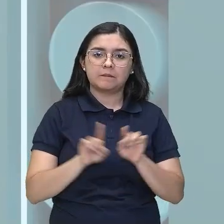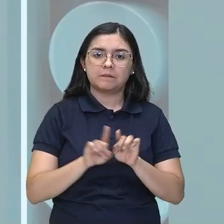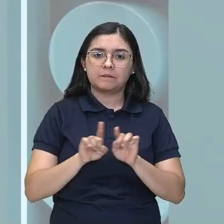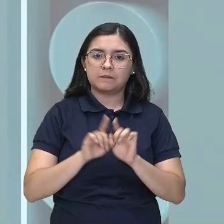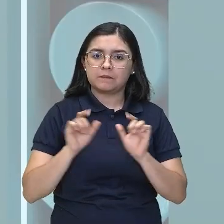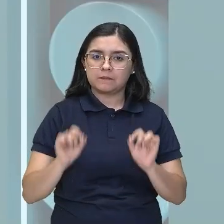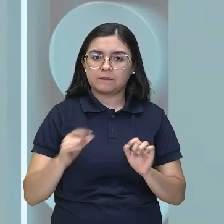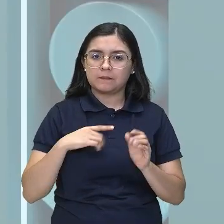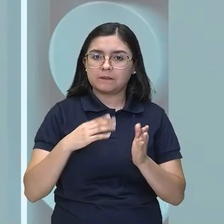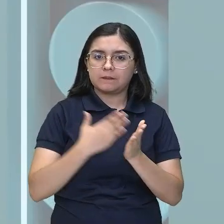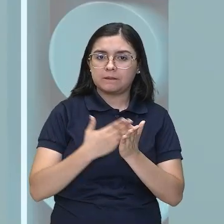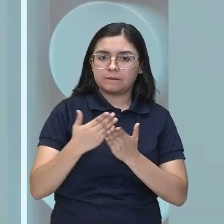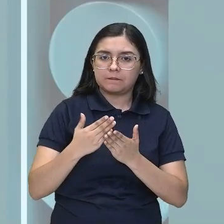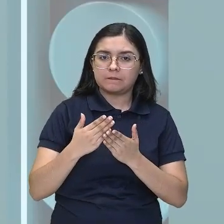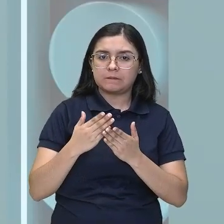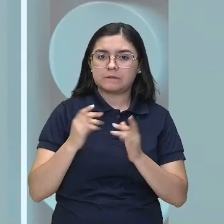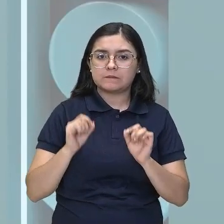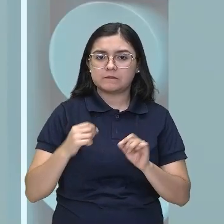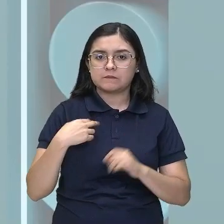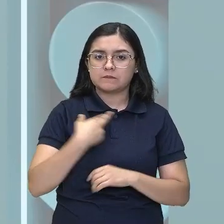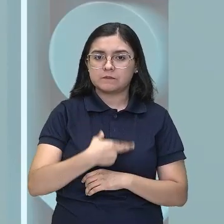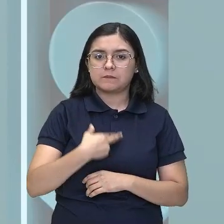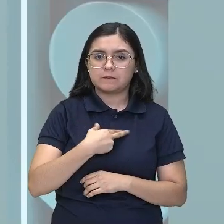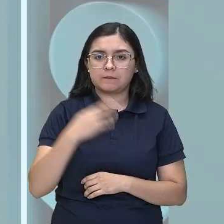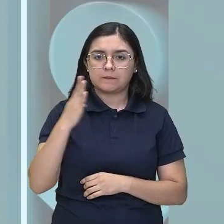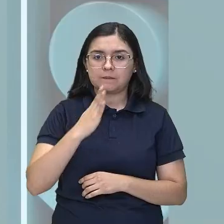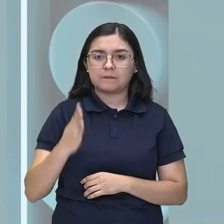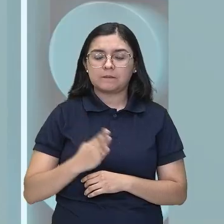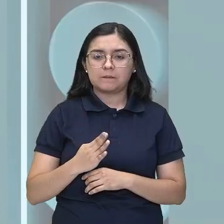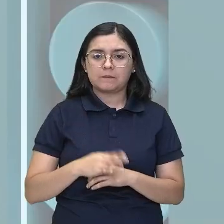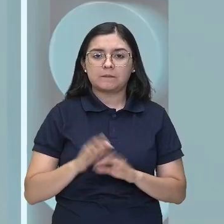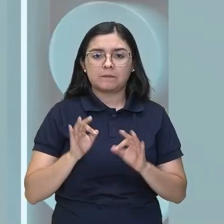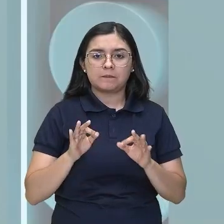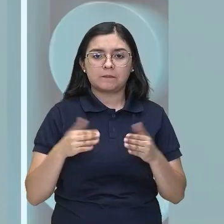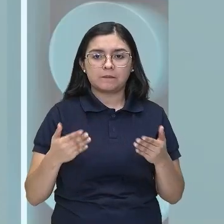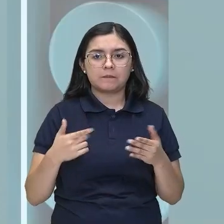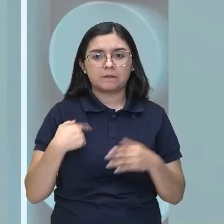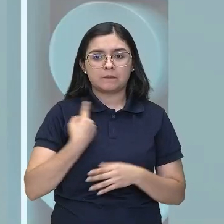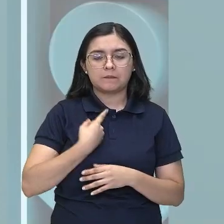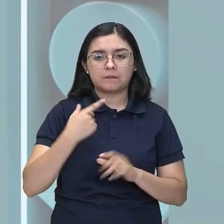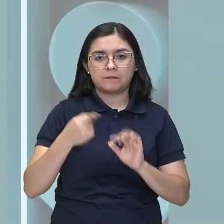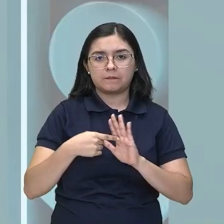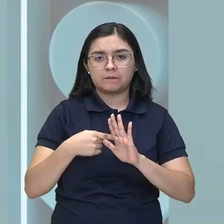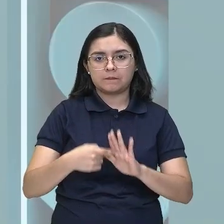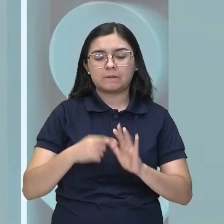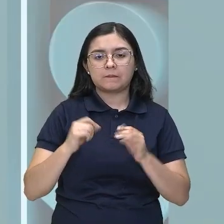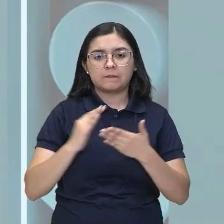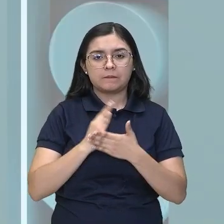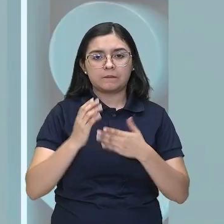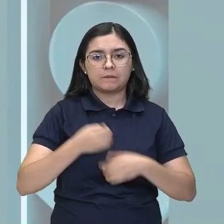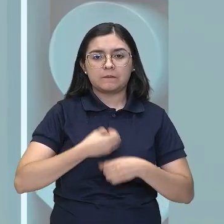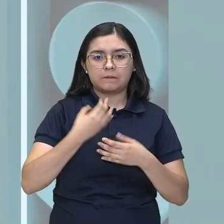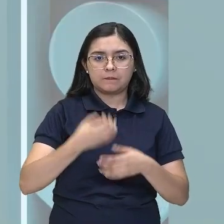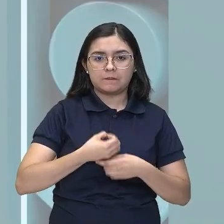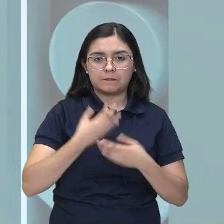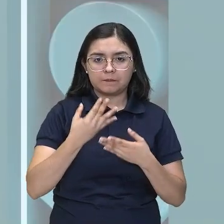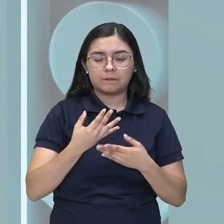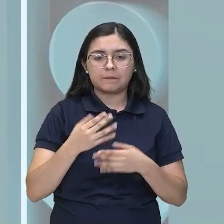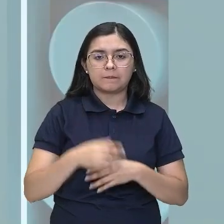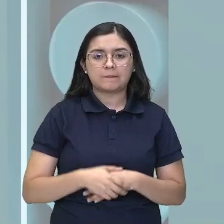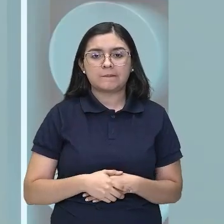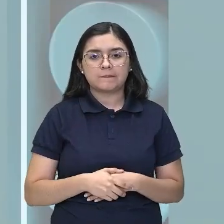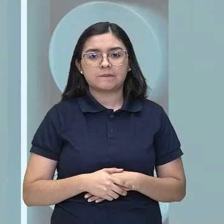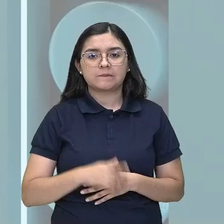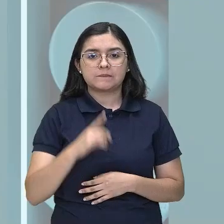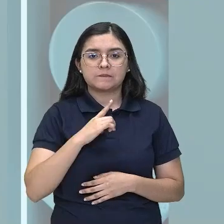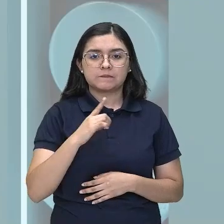início desse romantismo brasileiro. Perfeito? E só para a gente dar um destaque para um dos poemas dos Suspiros Poéticos de Saudade,